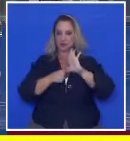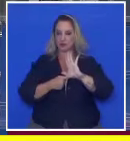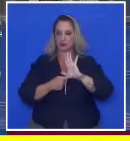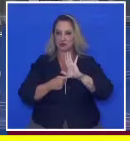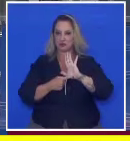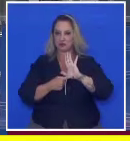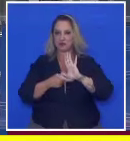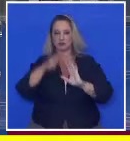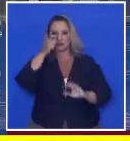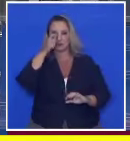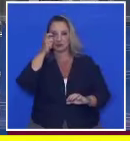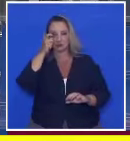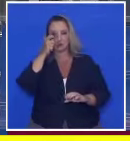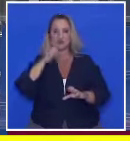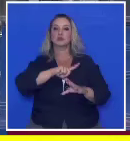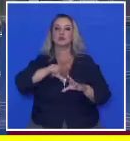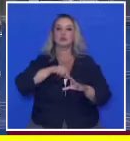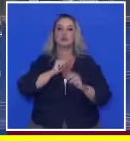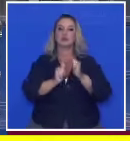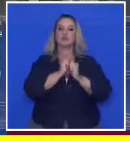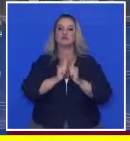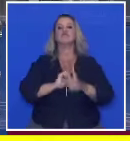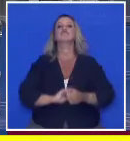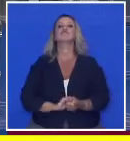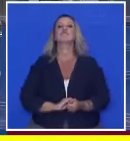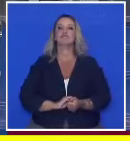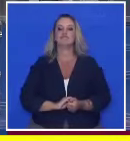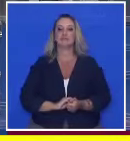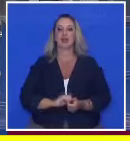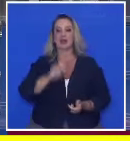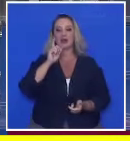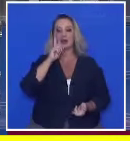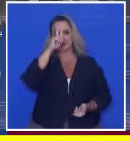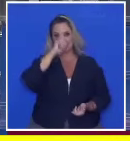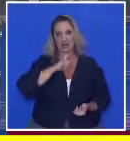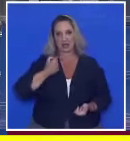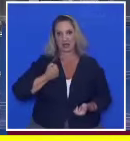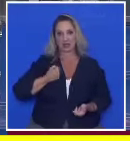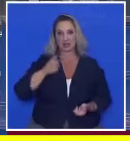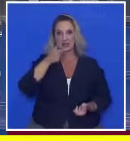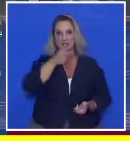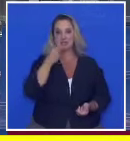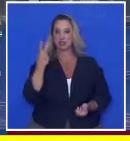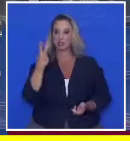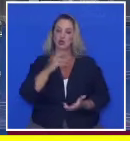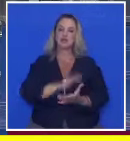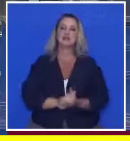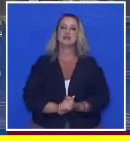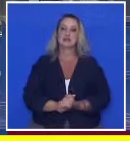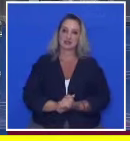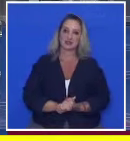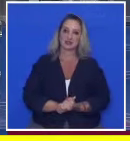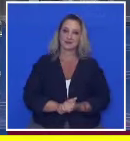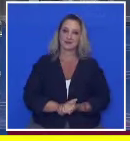você, acompanhando o sorteio da Time Mania. Bola amarela número 72.